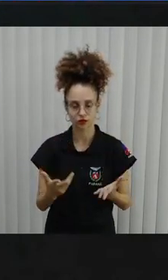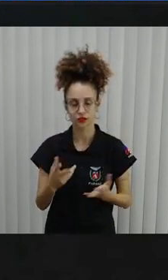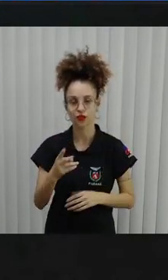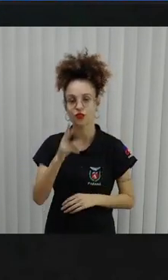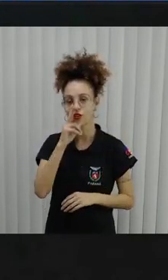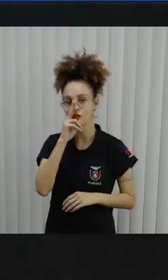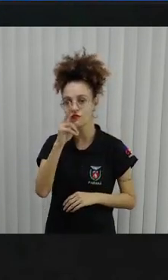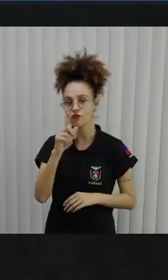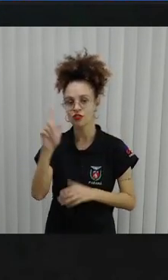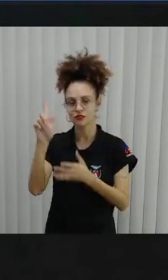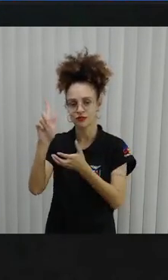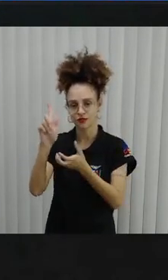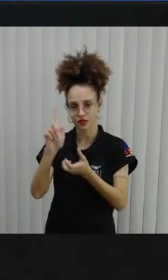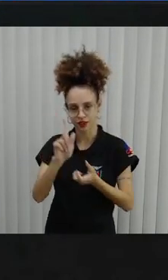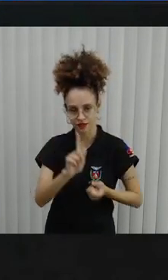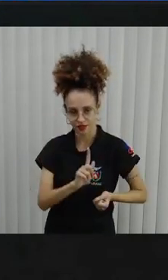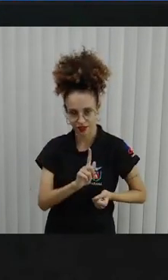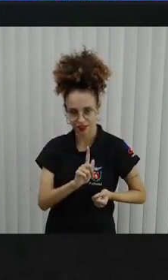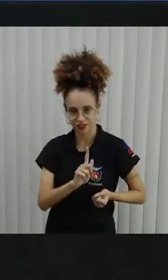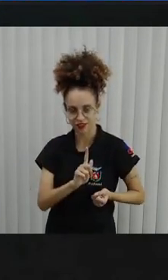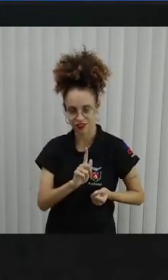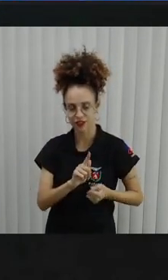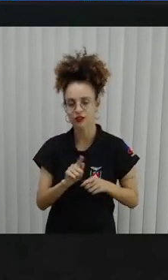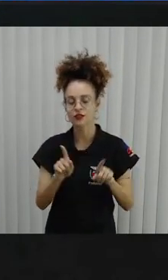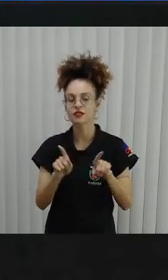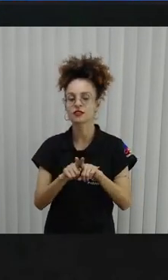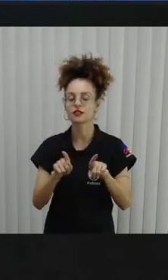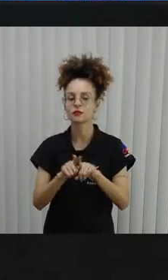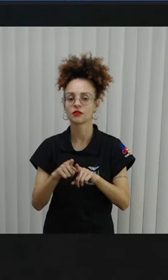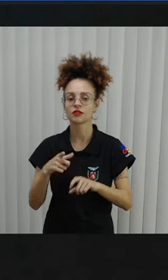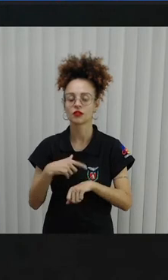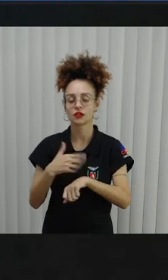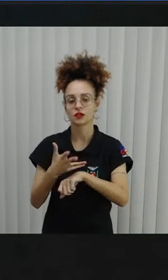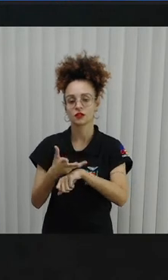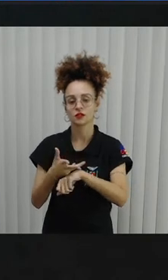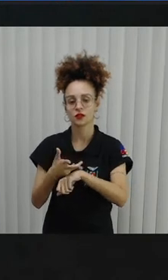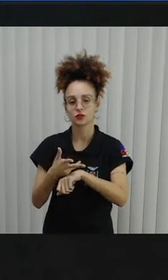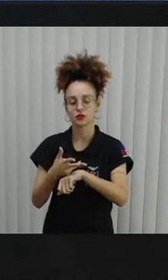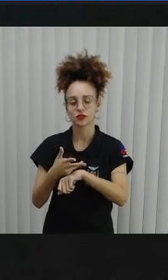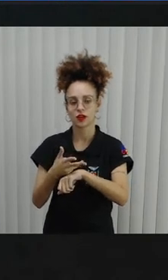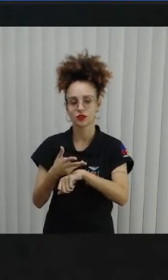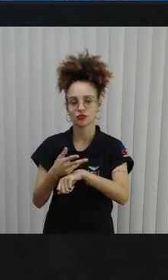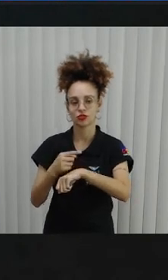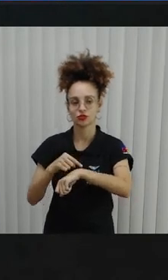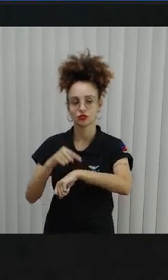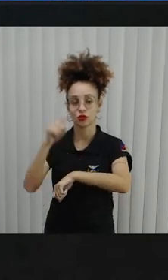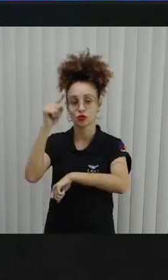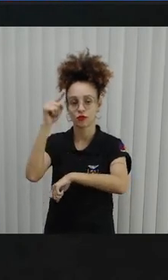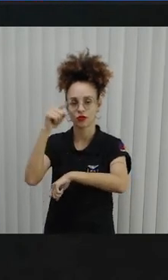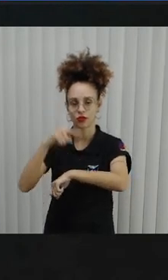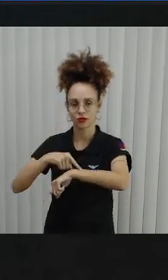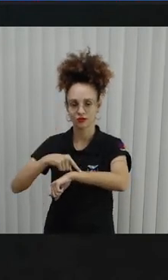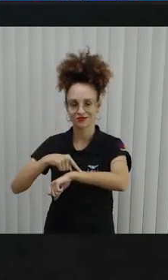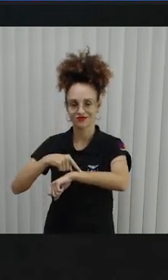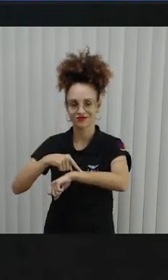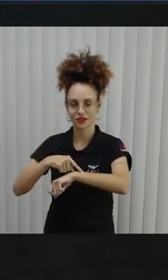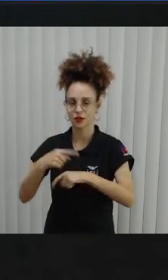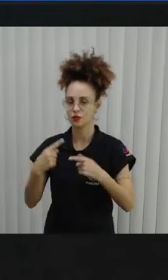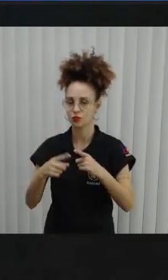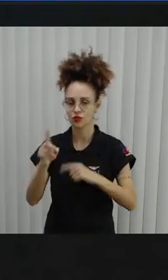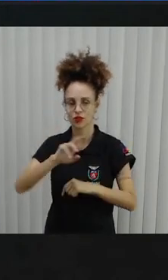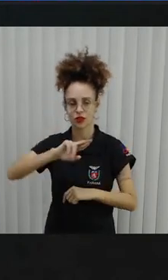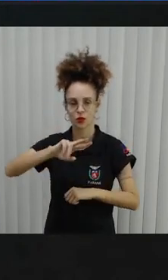da gravidade que vai puxar a gente para baixo e a gente vai ter também a velocidade que a gente sobe e que a gente desce. Porque a gente não